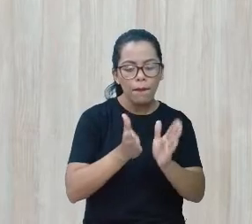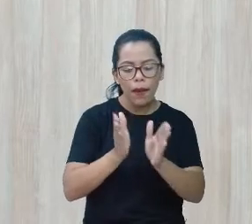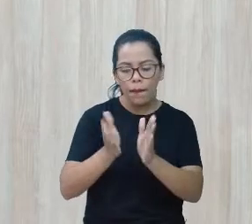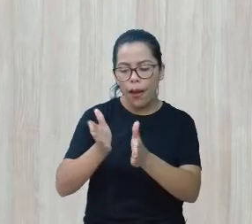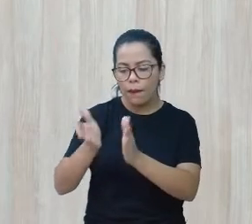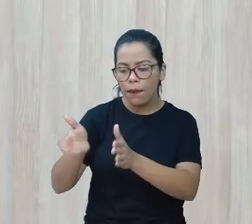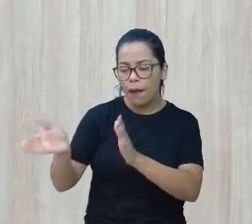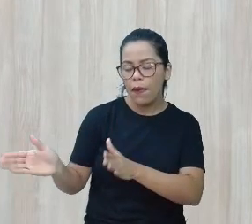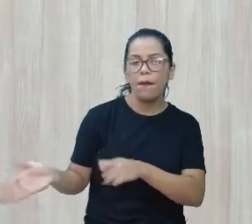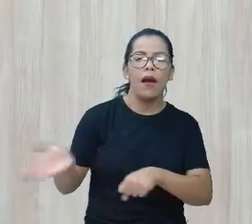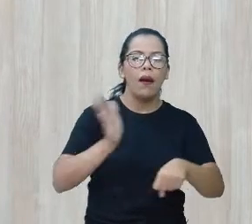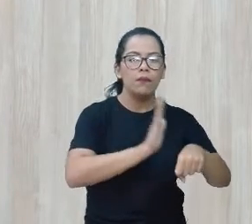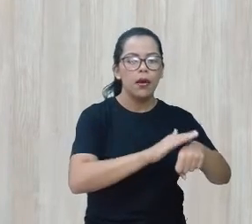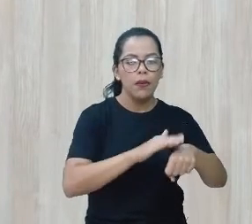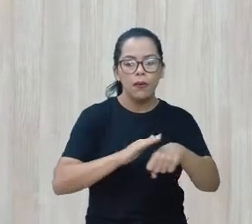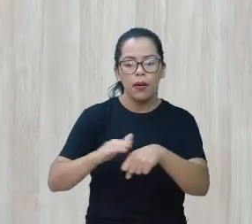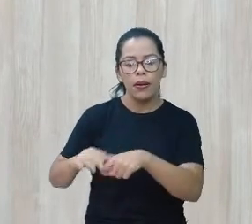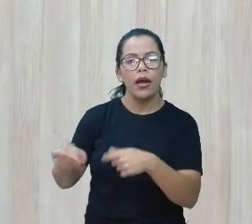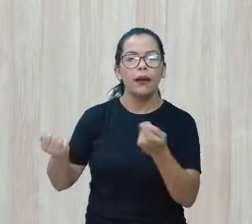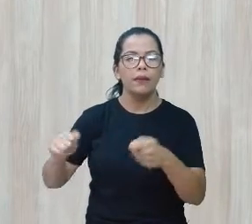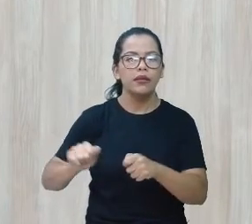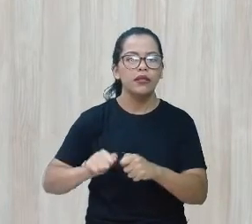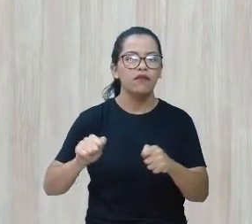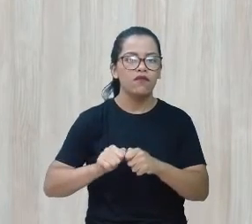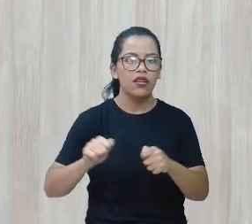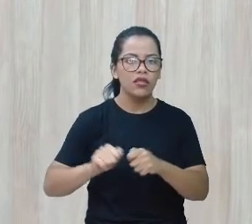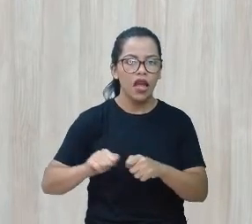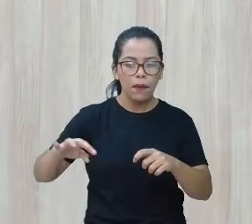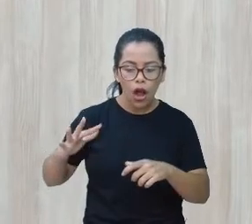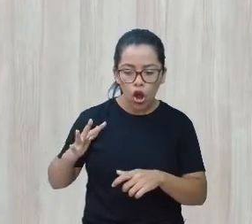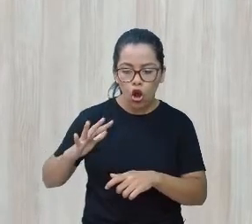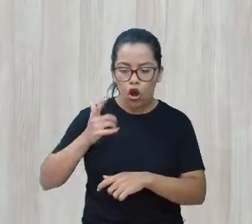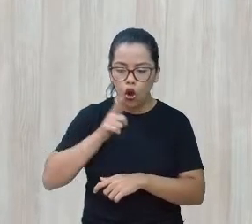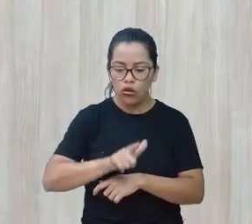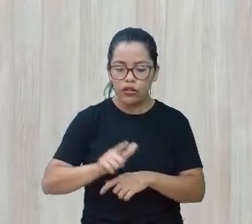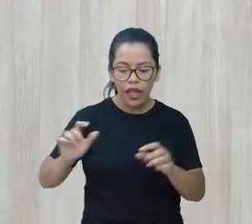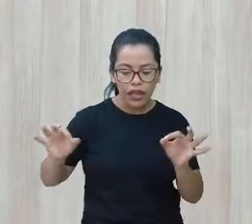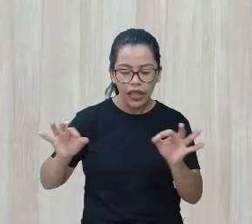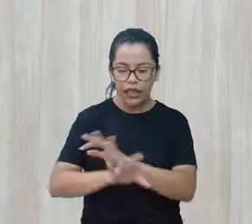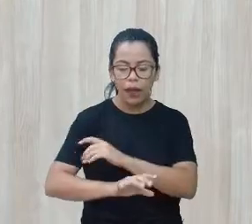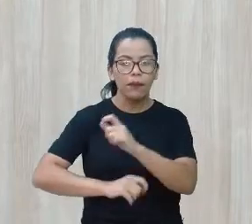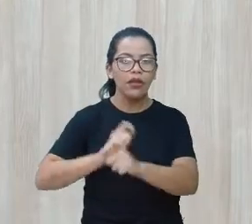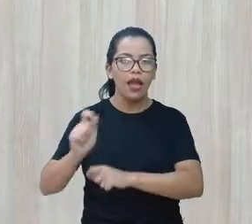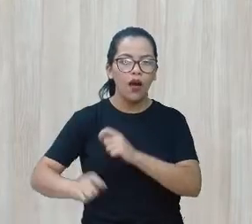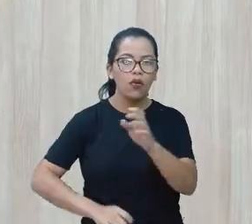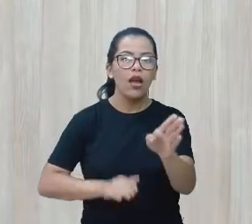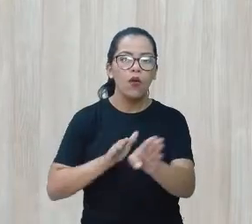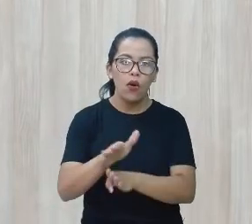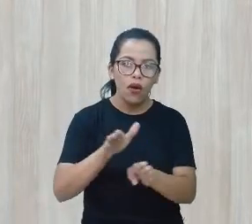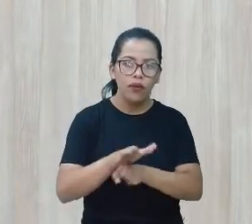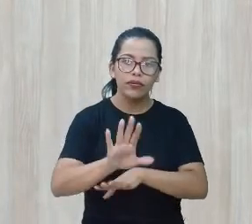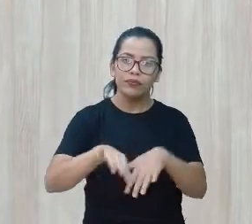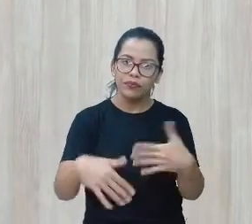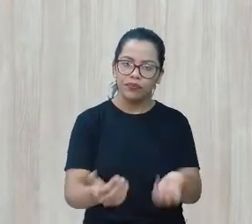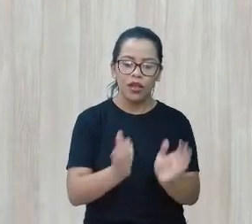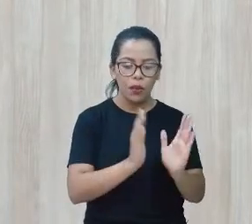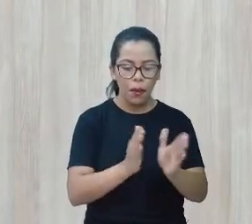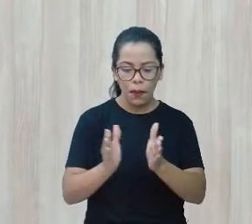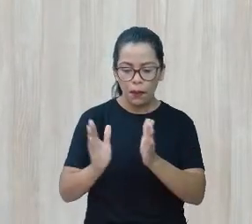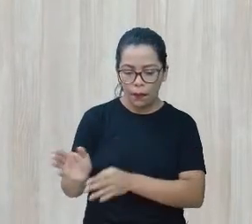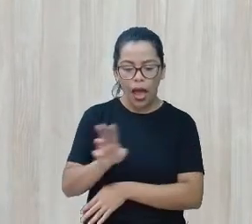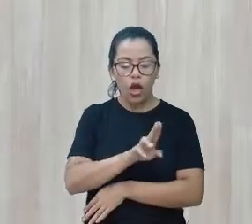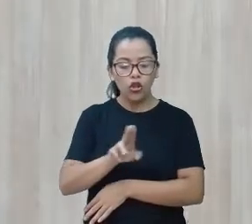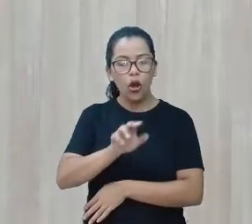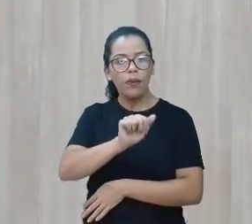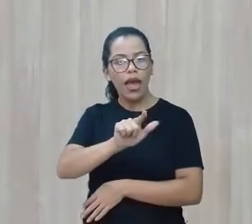sequência de movimentos que faz com que você execute aquela ação. Essa sequência é o algoritmo que você está desenvolvendo sem